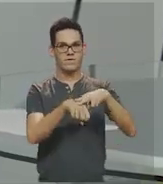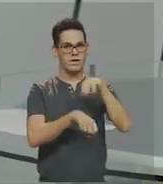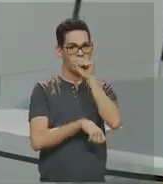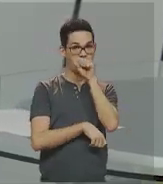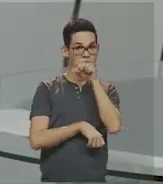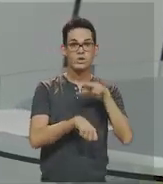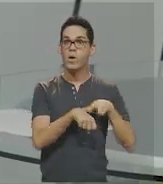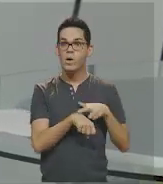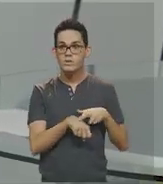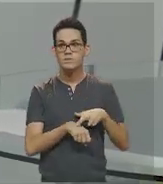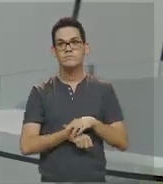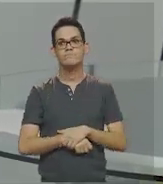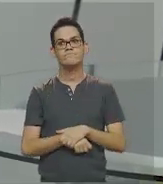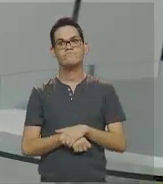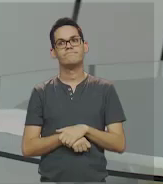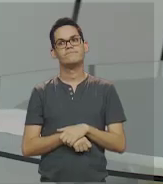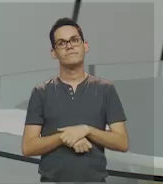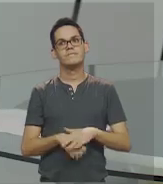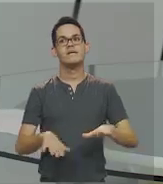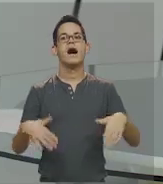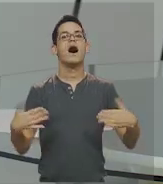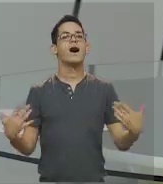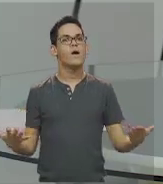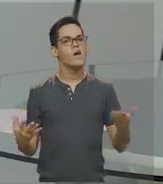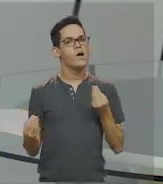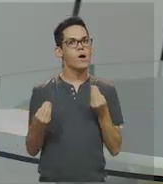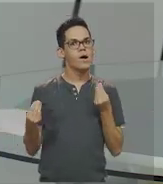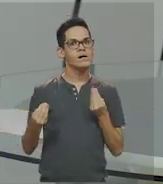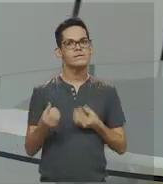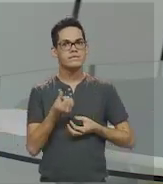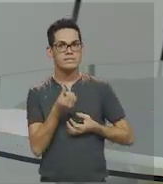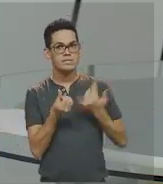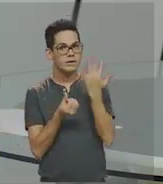laranja e o roxo. E aí, professor, eu fico só com 6